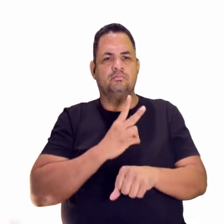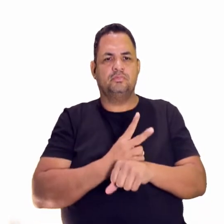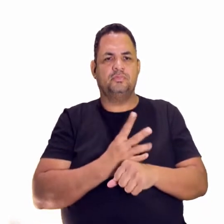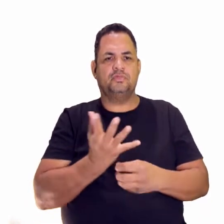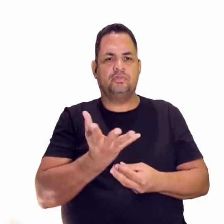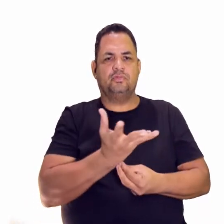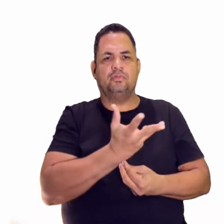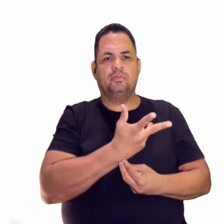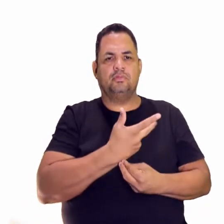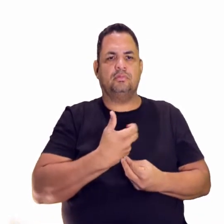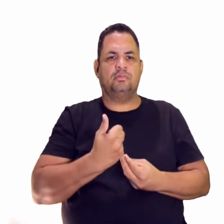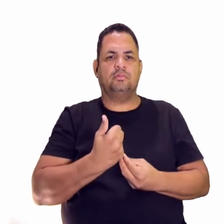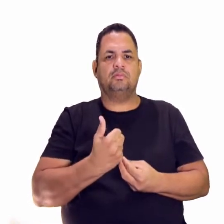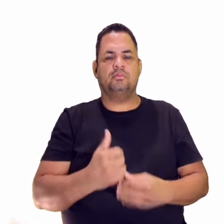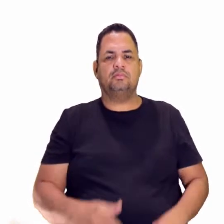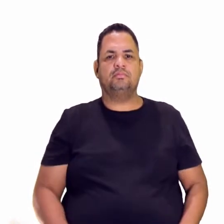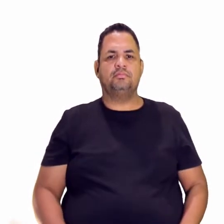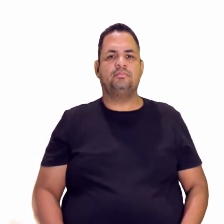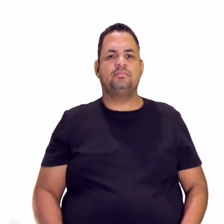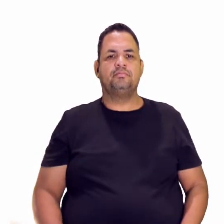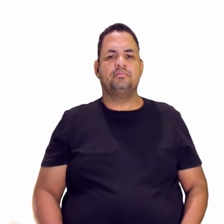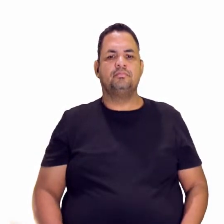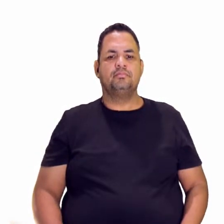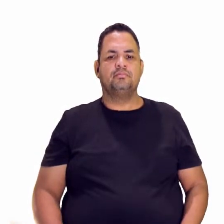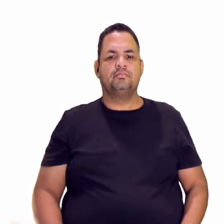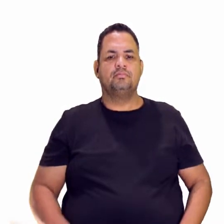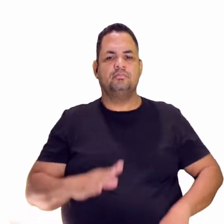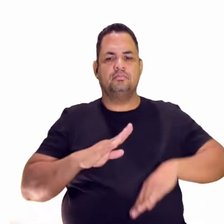né? Onde o artista